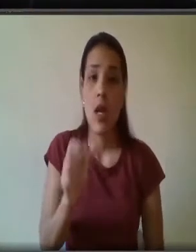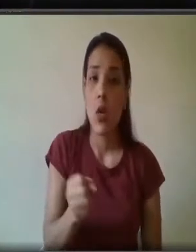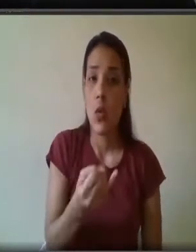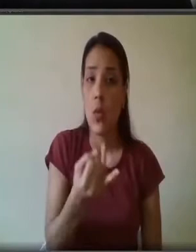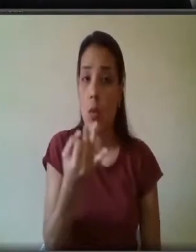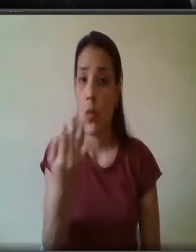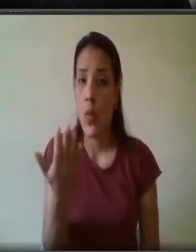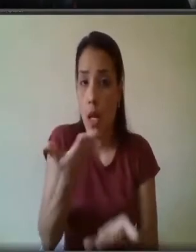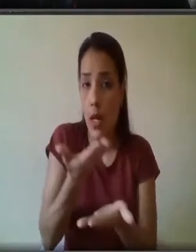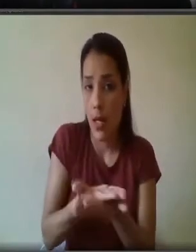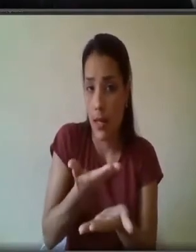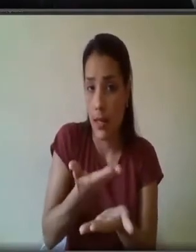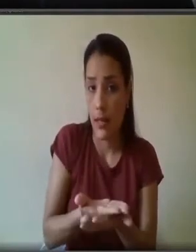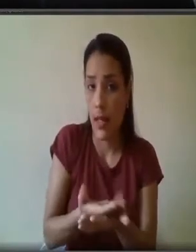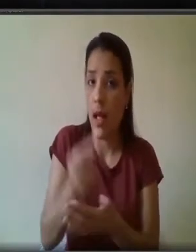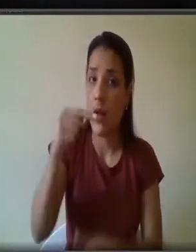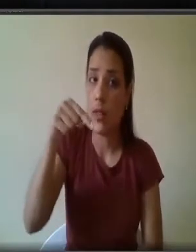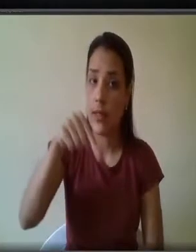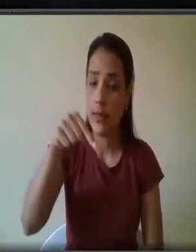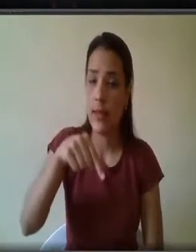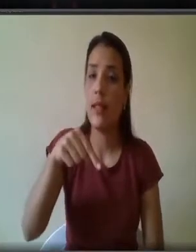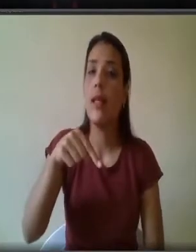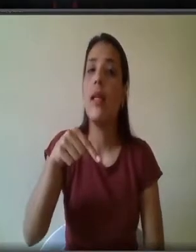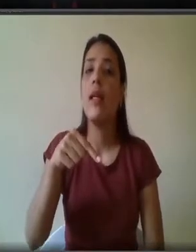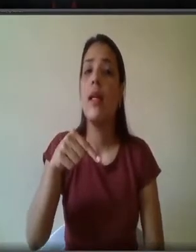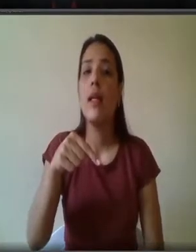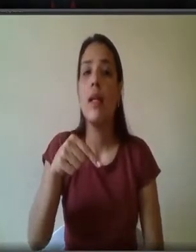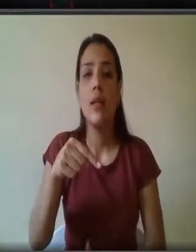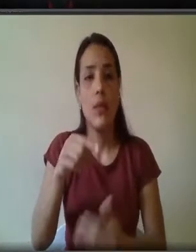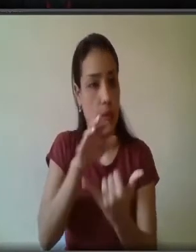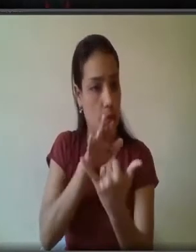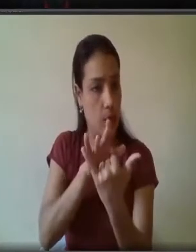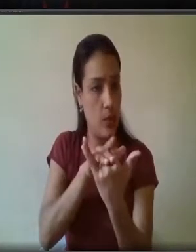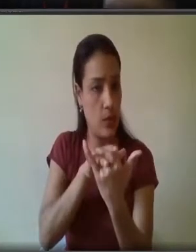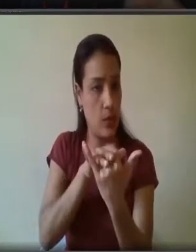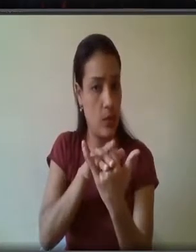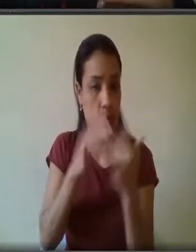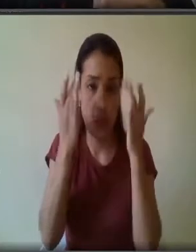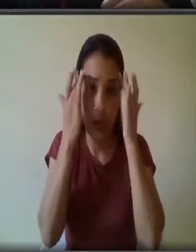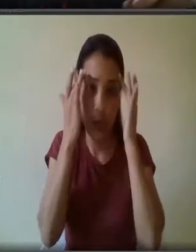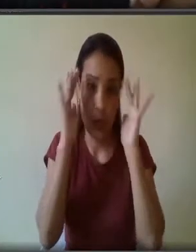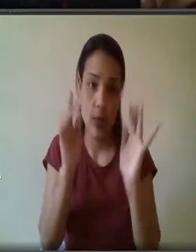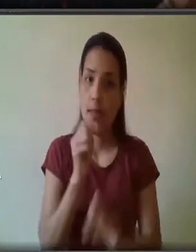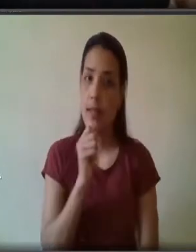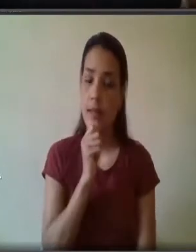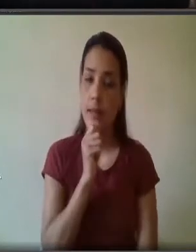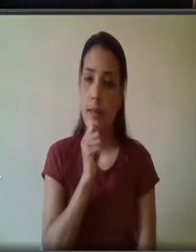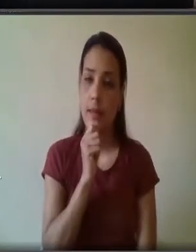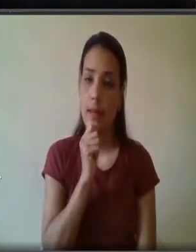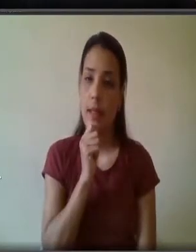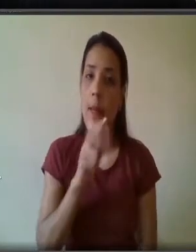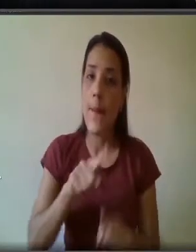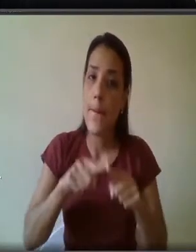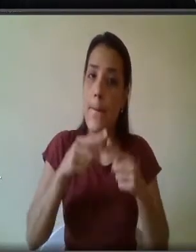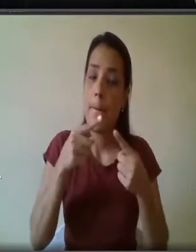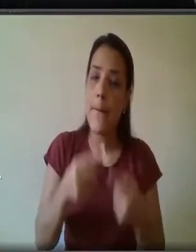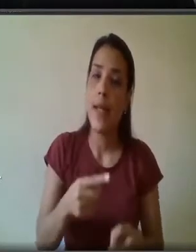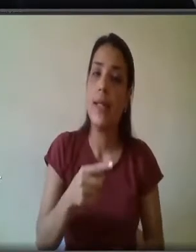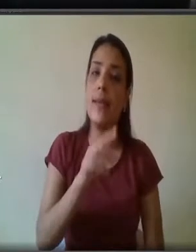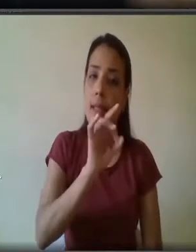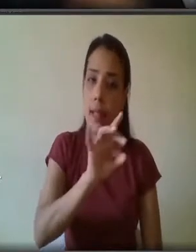vai ser a dinâmica, mas o bacana era se a gente, cada aula a gente conseguisse